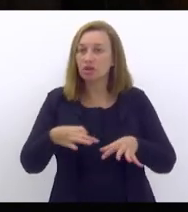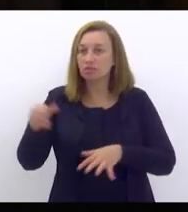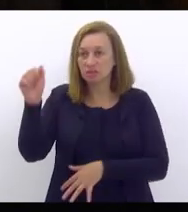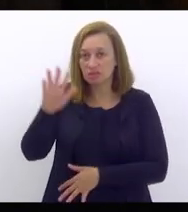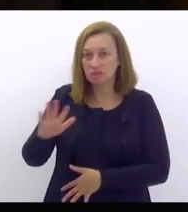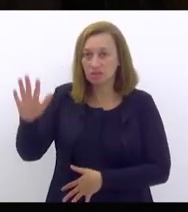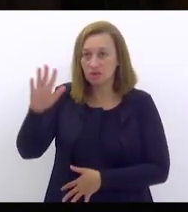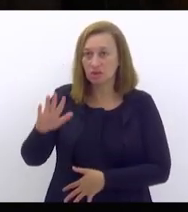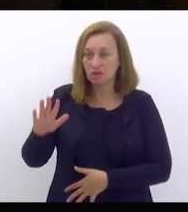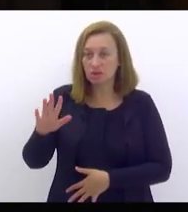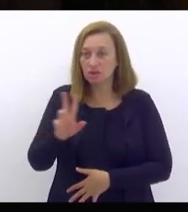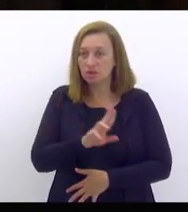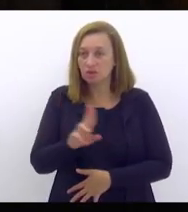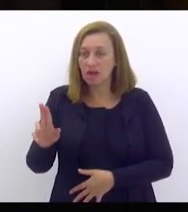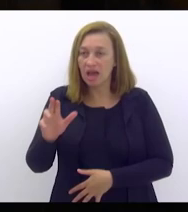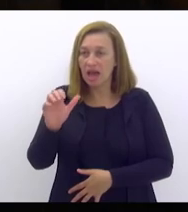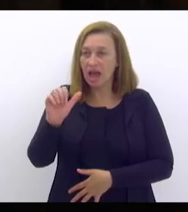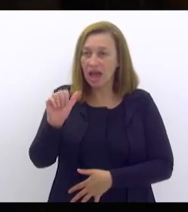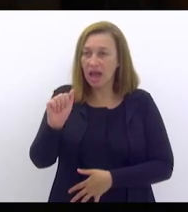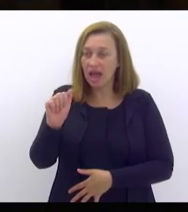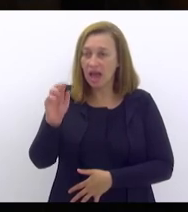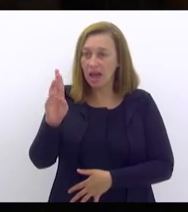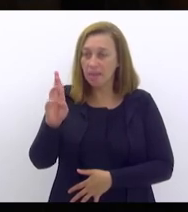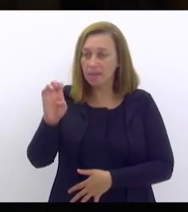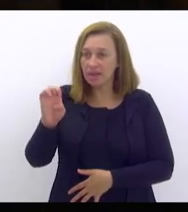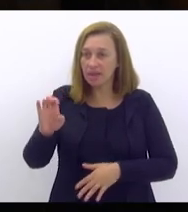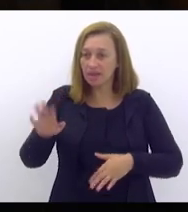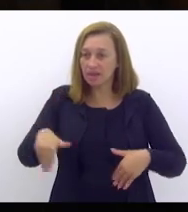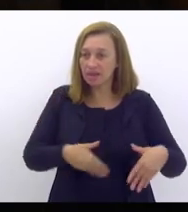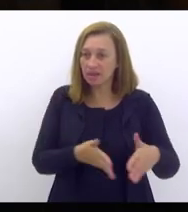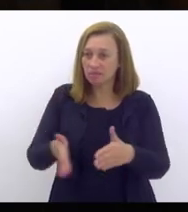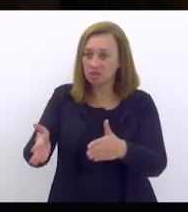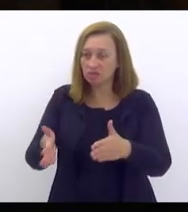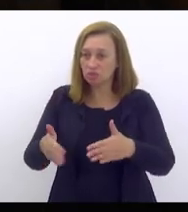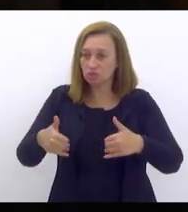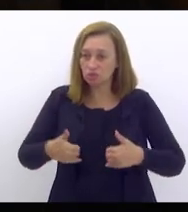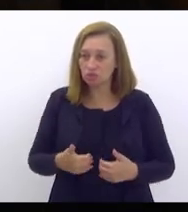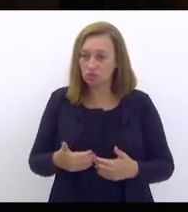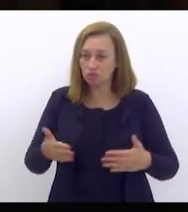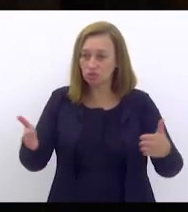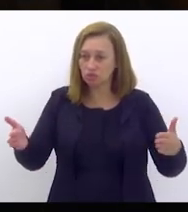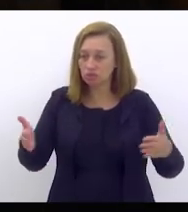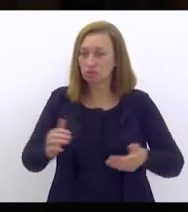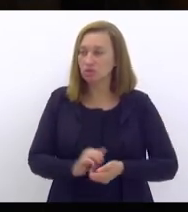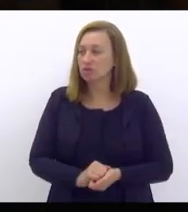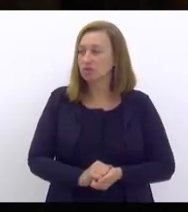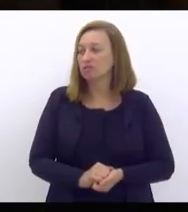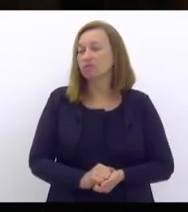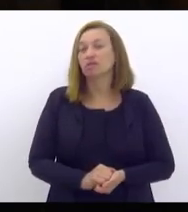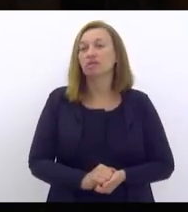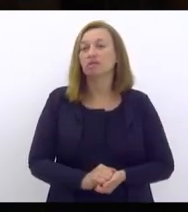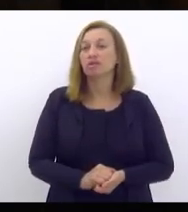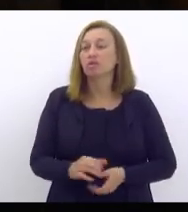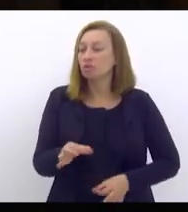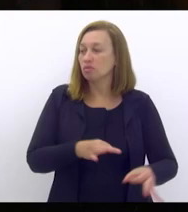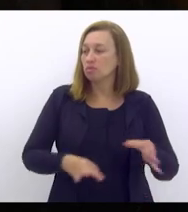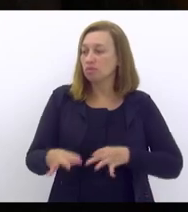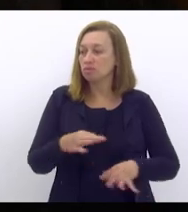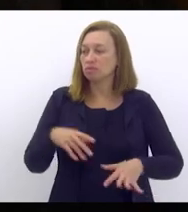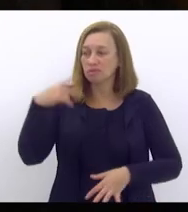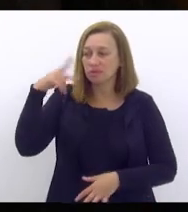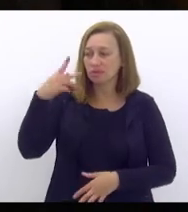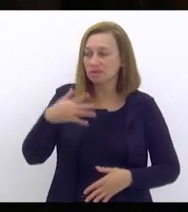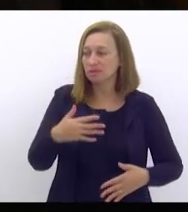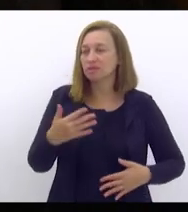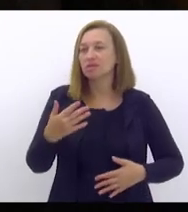se chama Abre Caminhos. É exatamente um programa que vai estabelecer políticas públicas